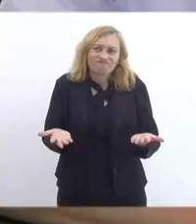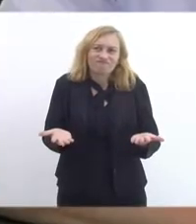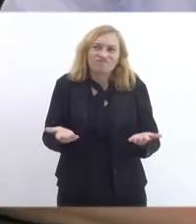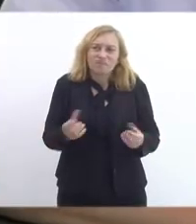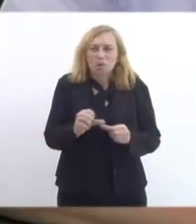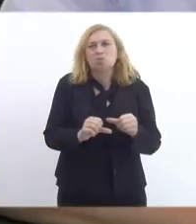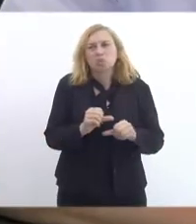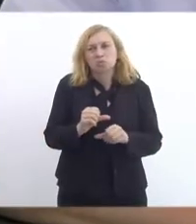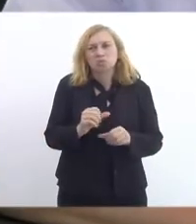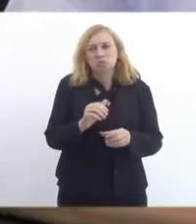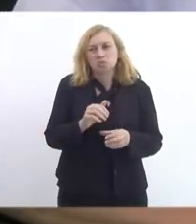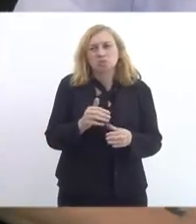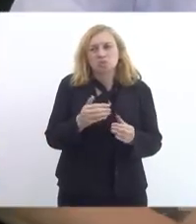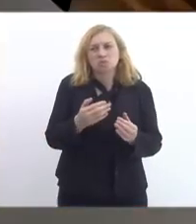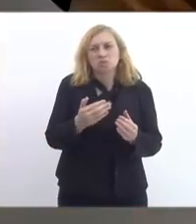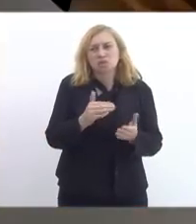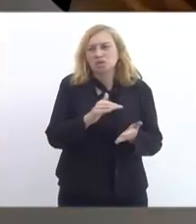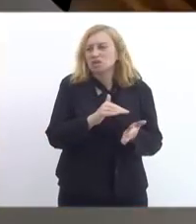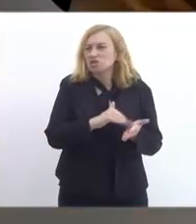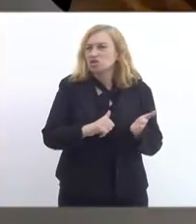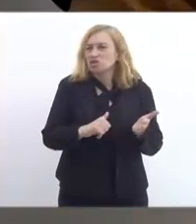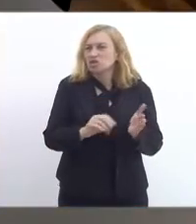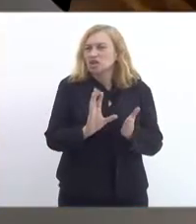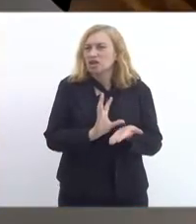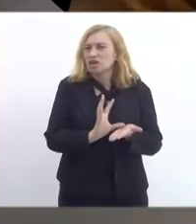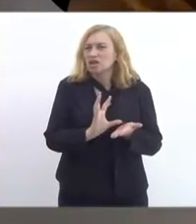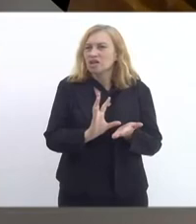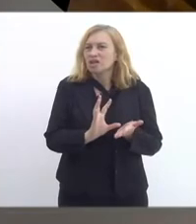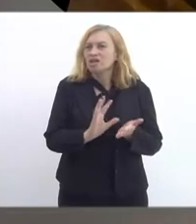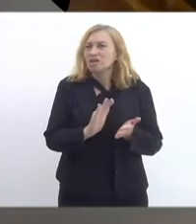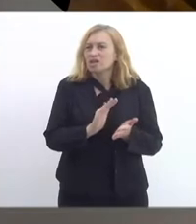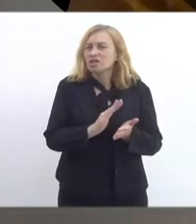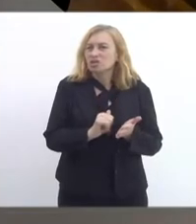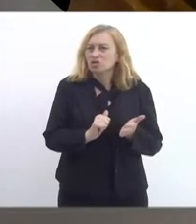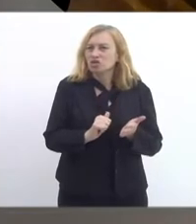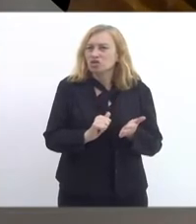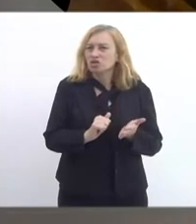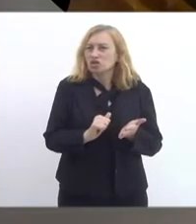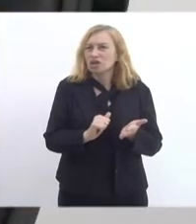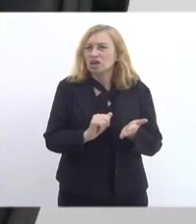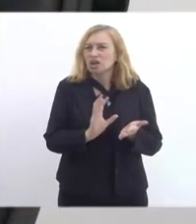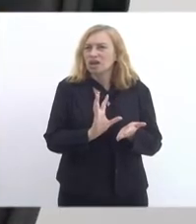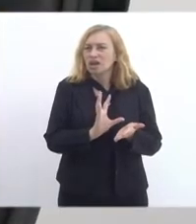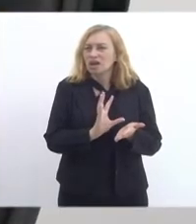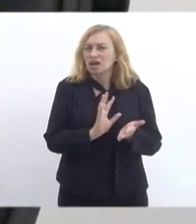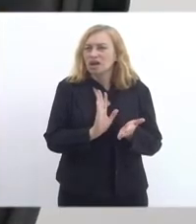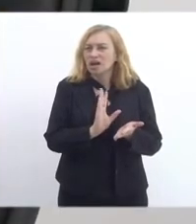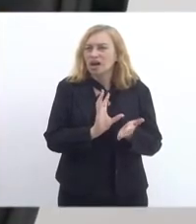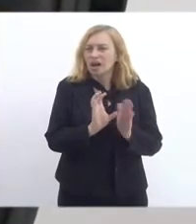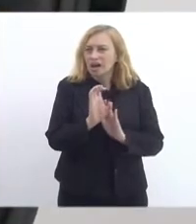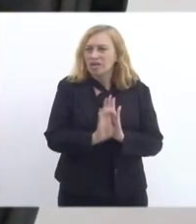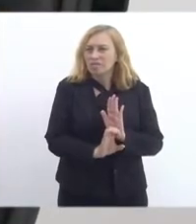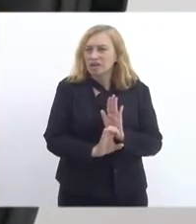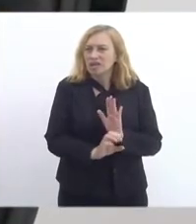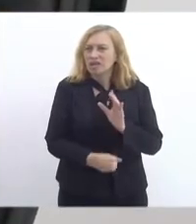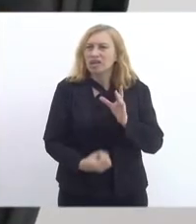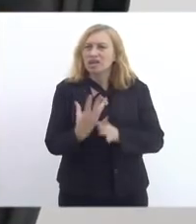eu mudo. Rejeita a emenda. Eu queria fazer a seguinte proposta. Rejeita projeto. A emenda e faz um projeto específico. Isso. Porque a lei.